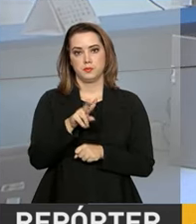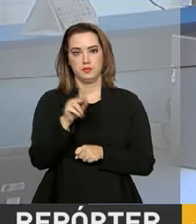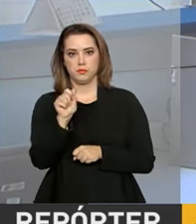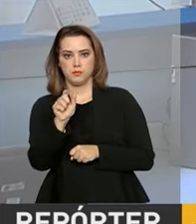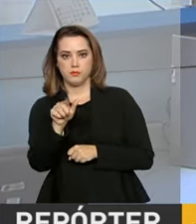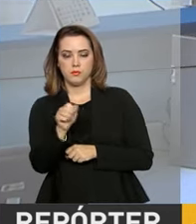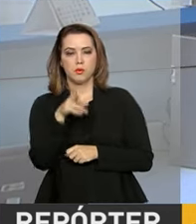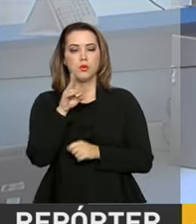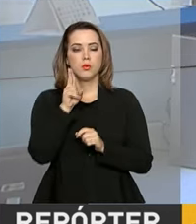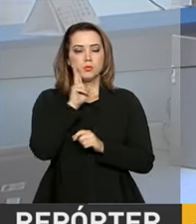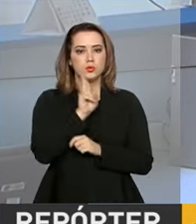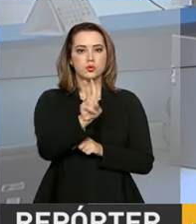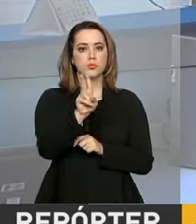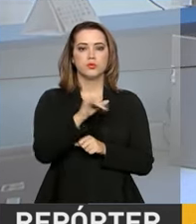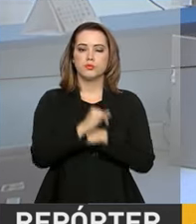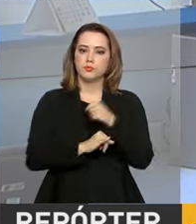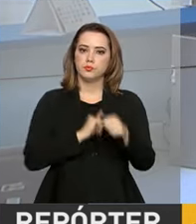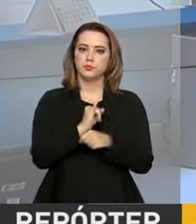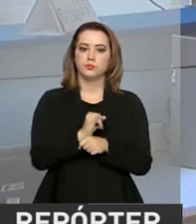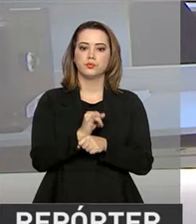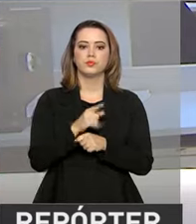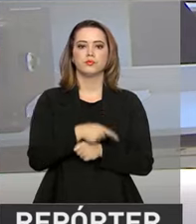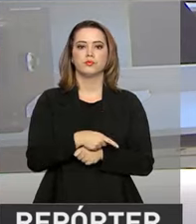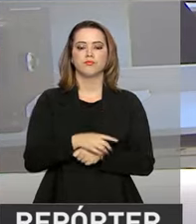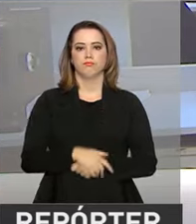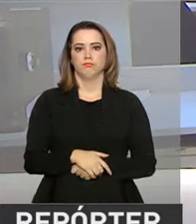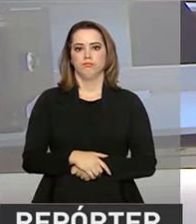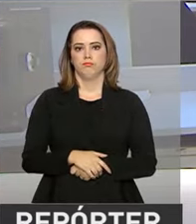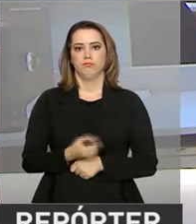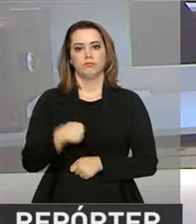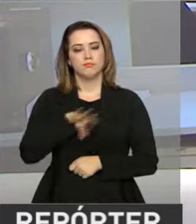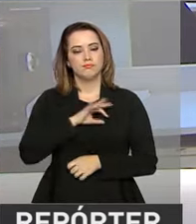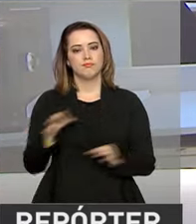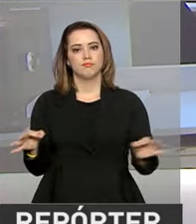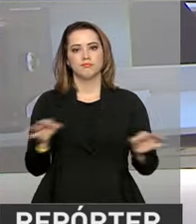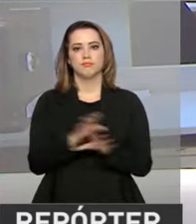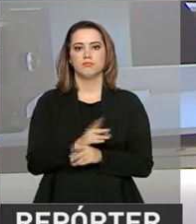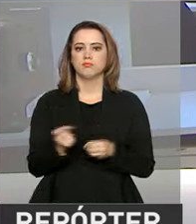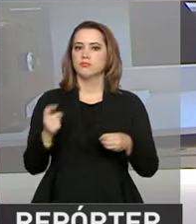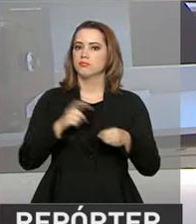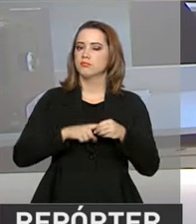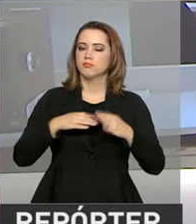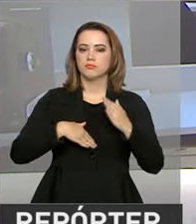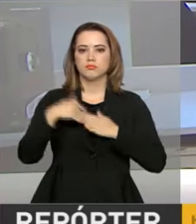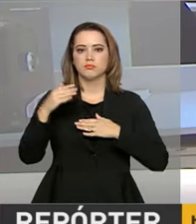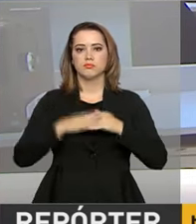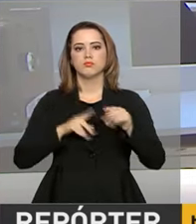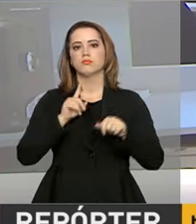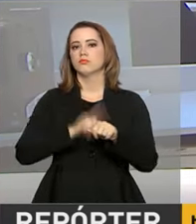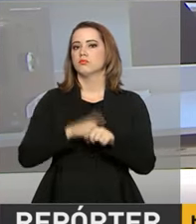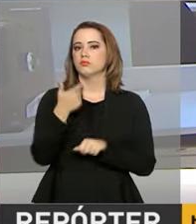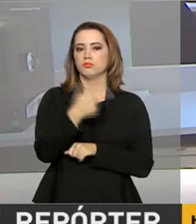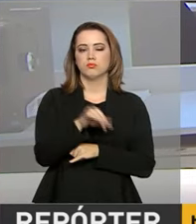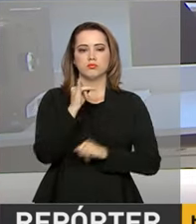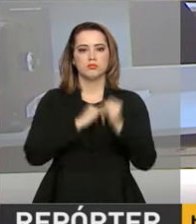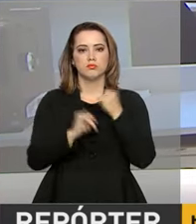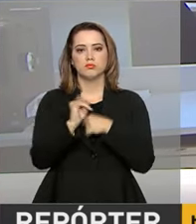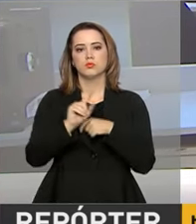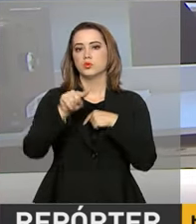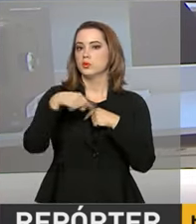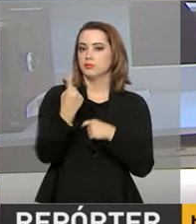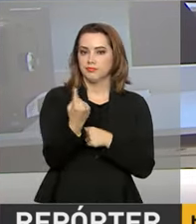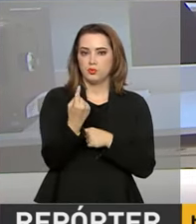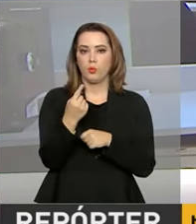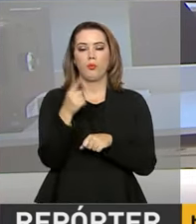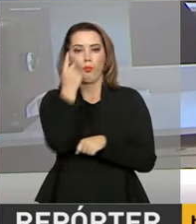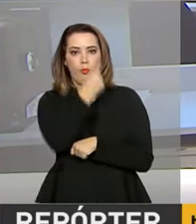vagas podem ser consultadas na internet. Nós ficamos por aqui, voltamos a qualquer momento com outras informações ou daqui a uma hora